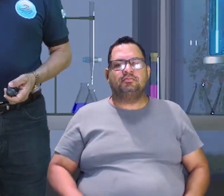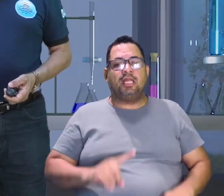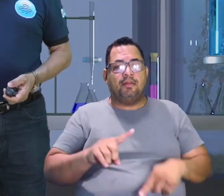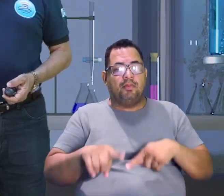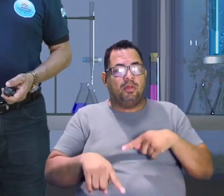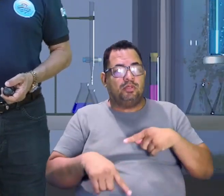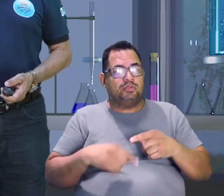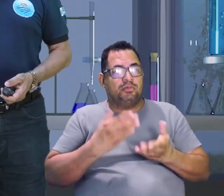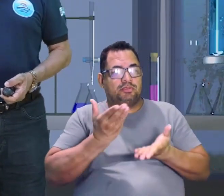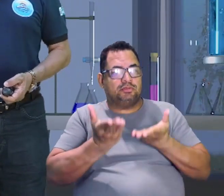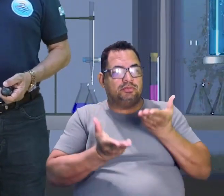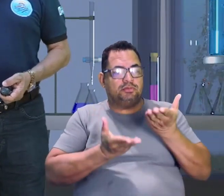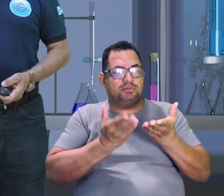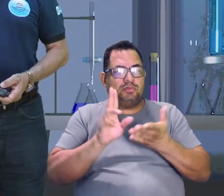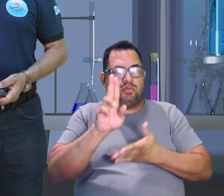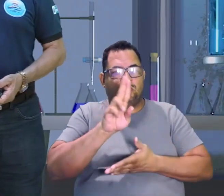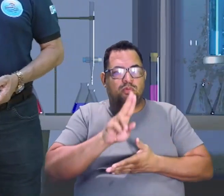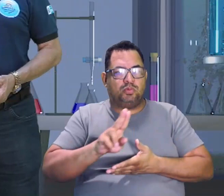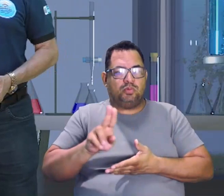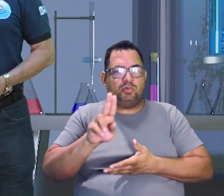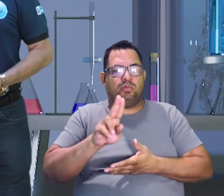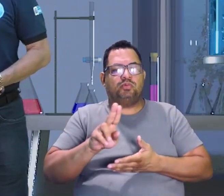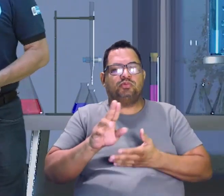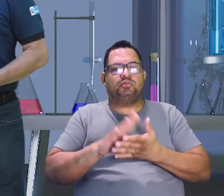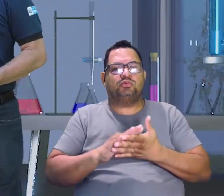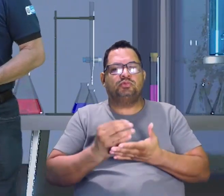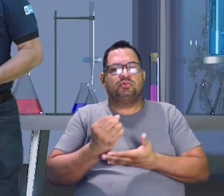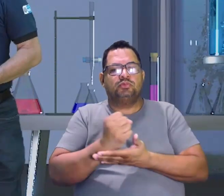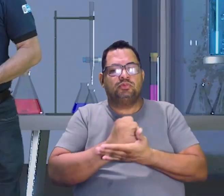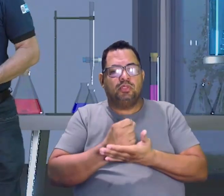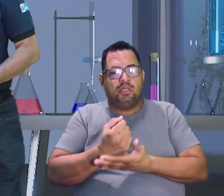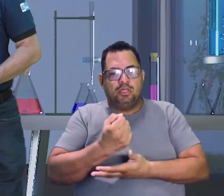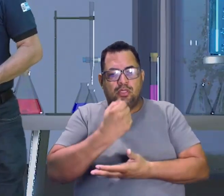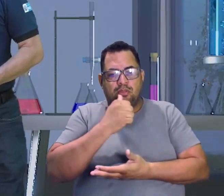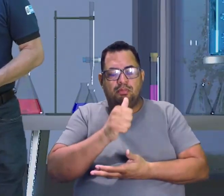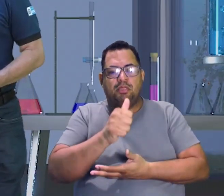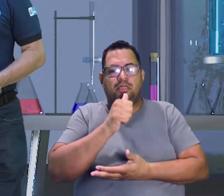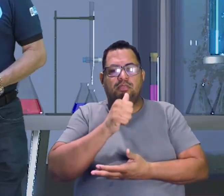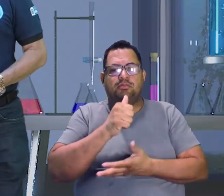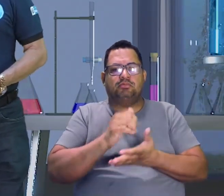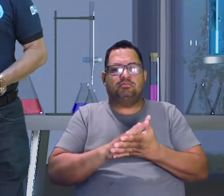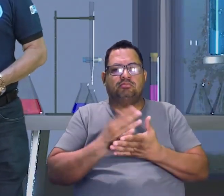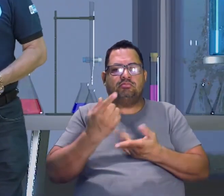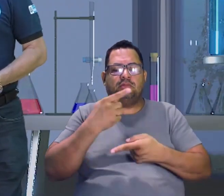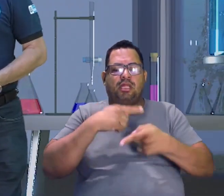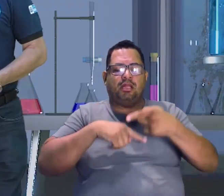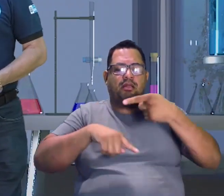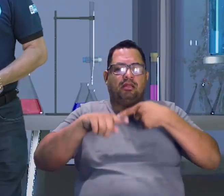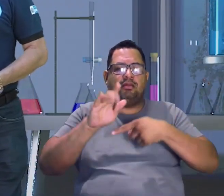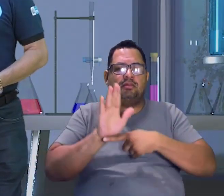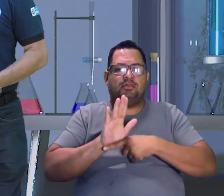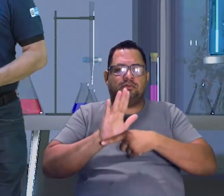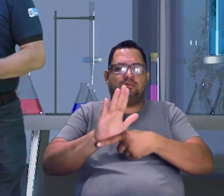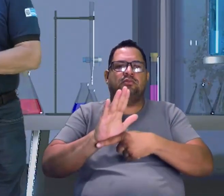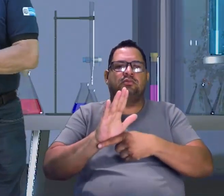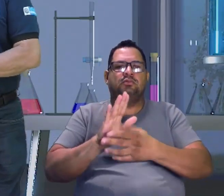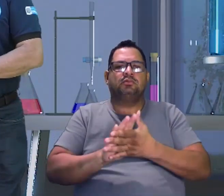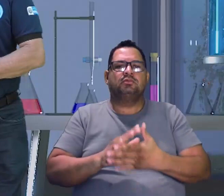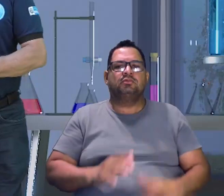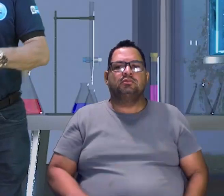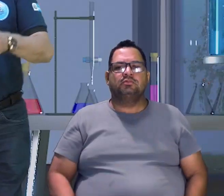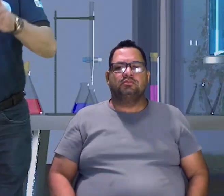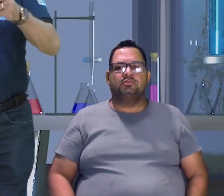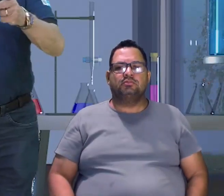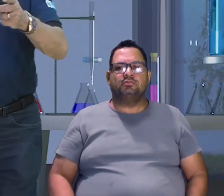curadas mediante o teste de LX. E isso favoreceu muito a evolução do que hoje a gente tem como ciência. Perfeitamente,